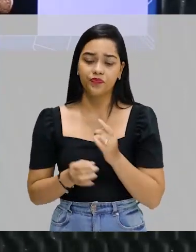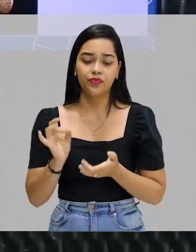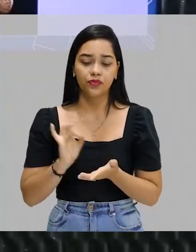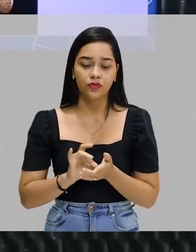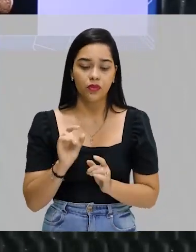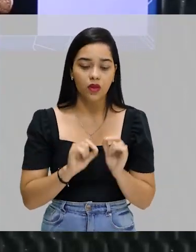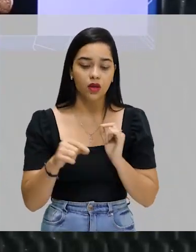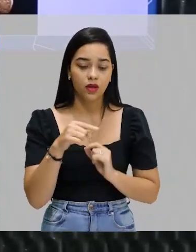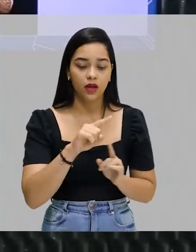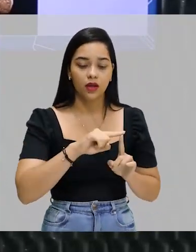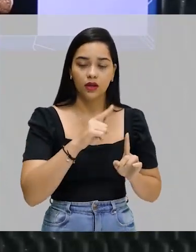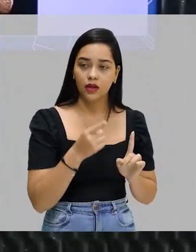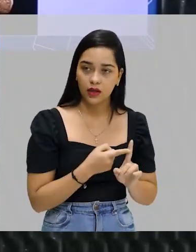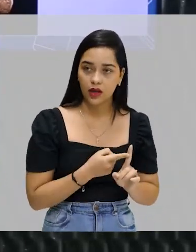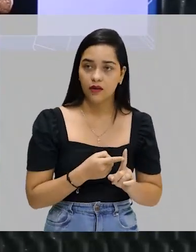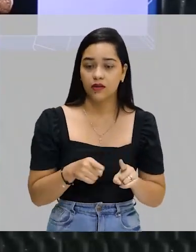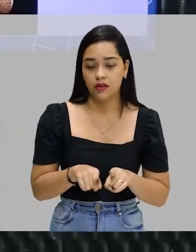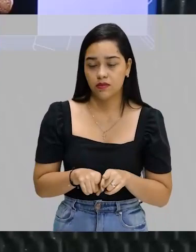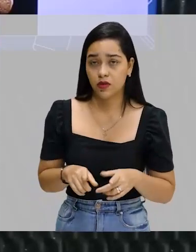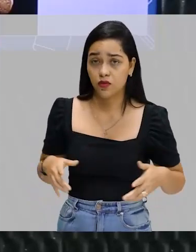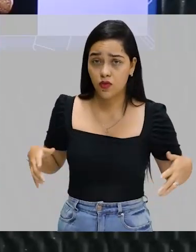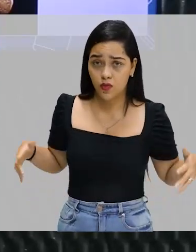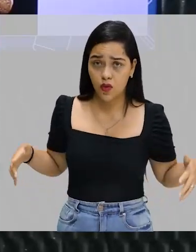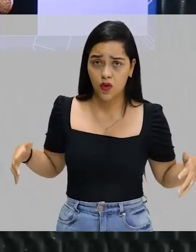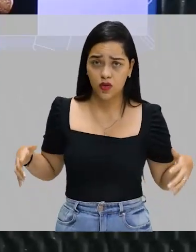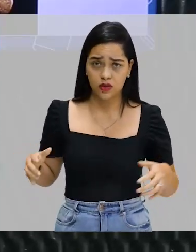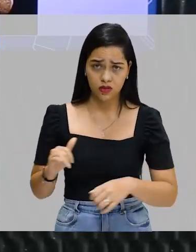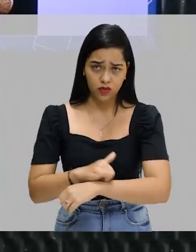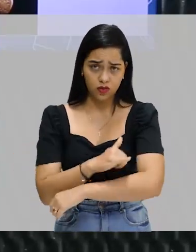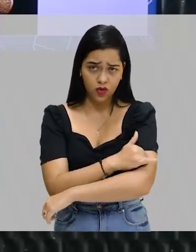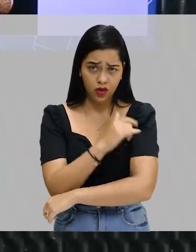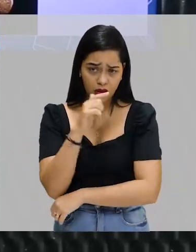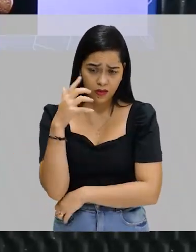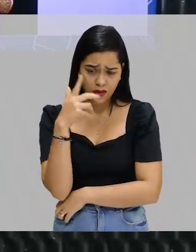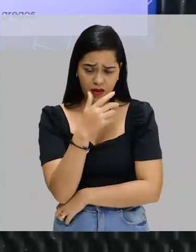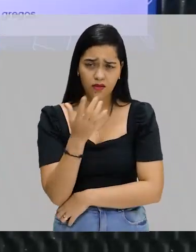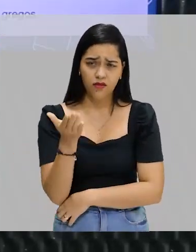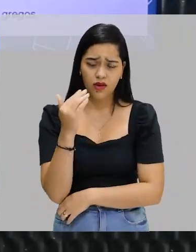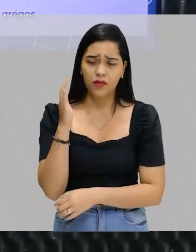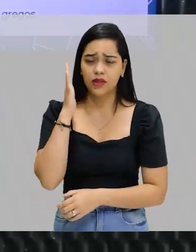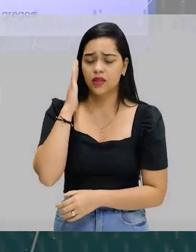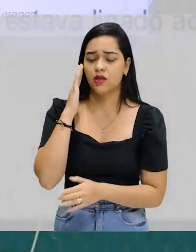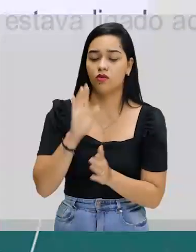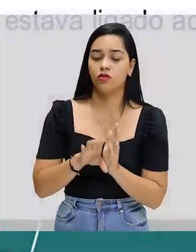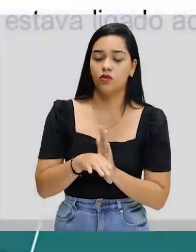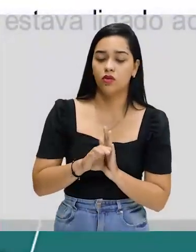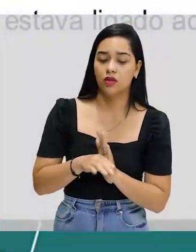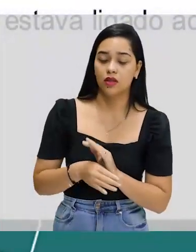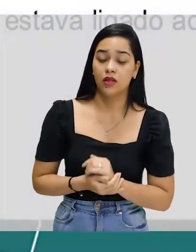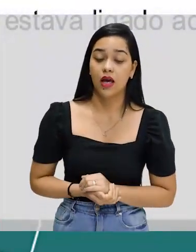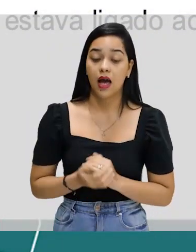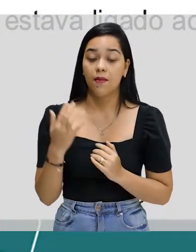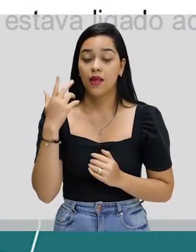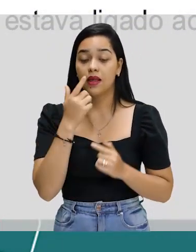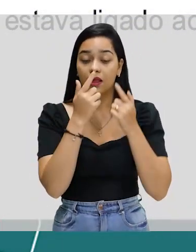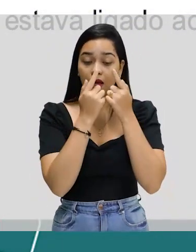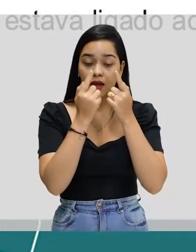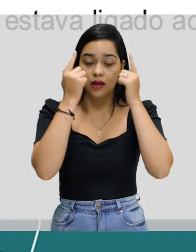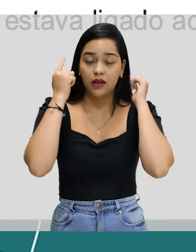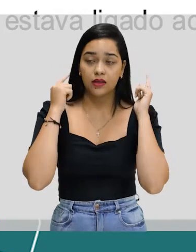estar grávida e estar mais volumosa que a torna bela? Vamos rever esses conceitos. A beleza na Grécia, ela